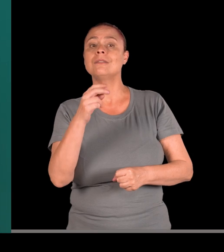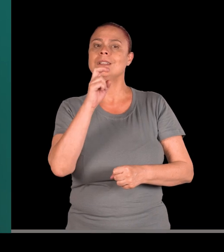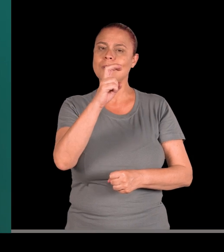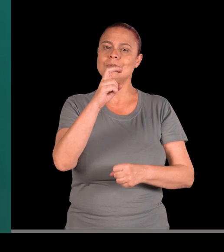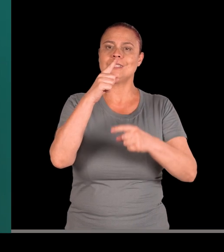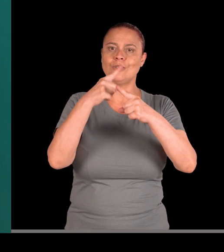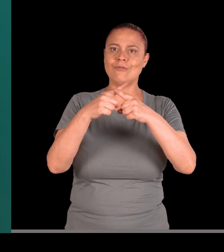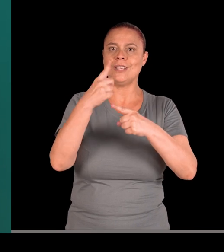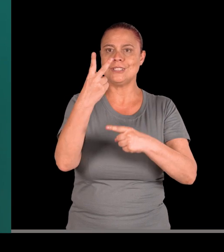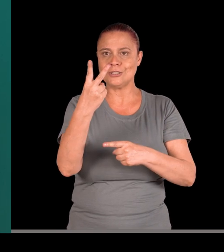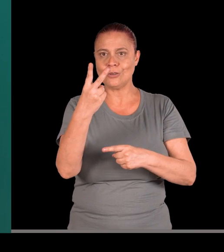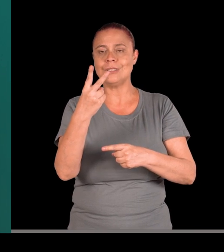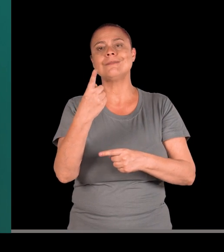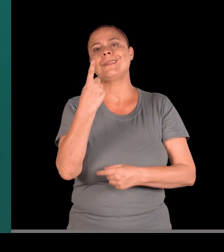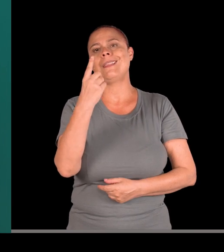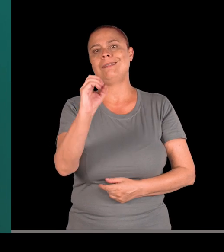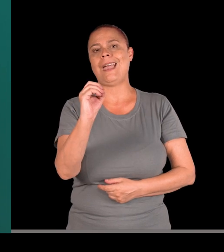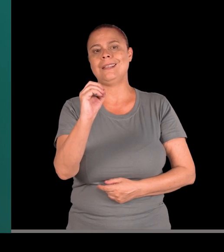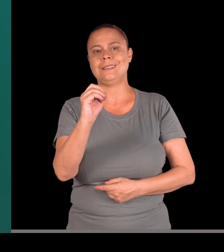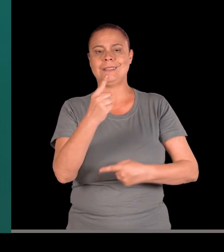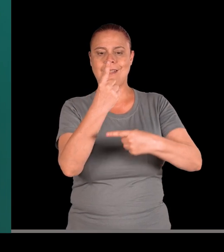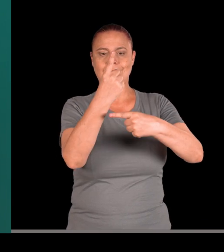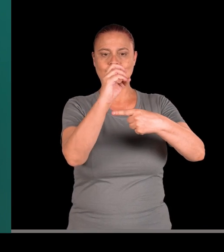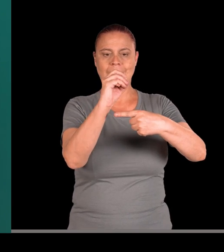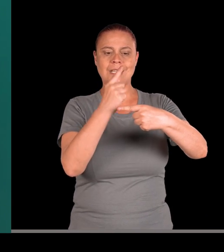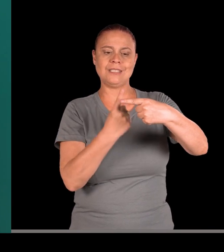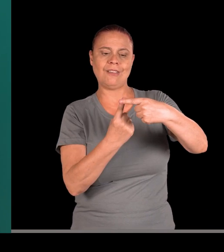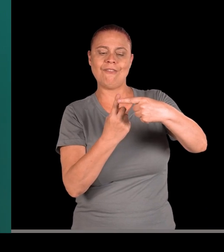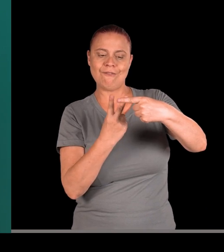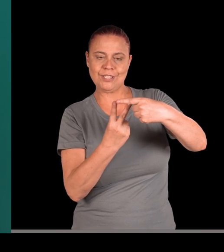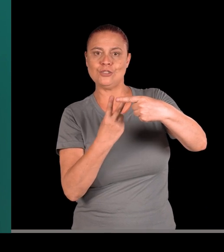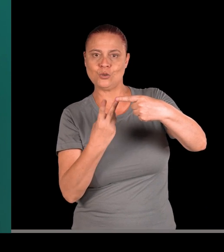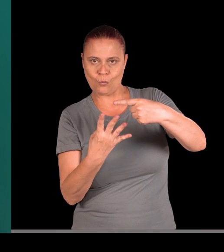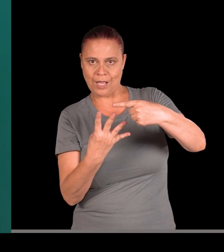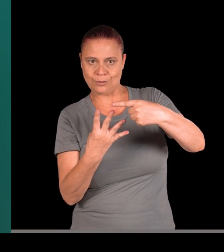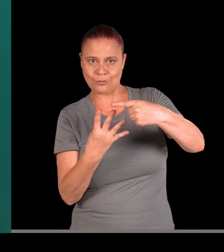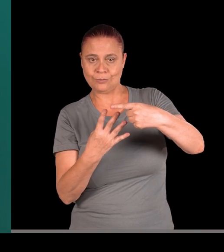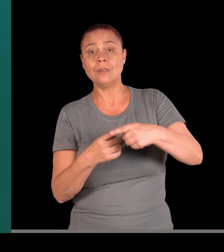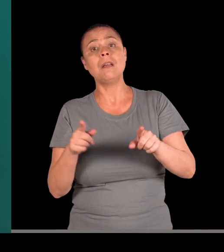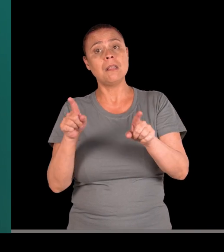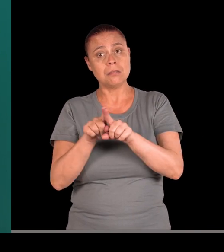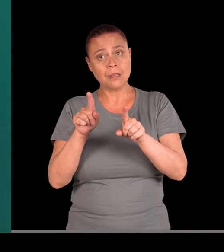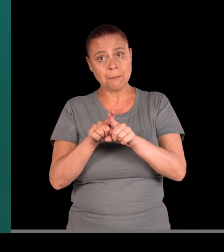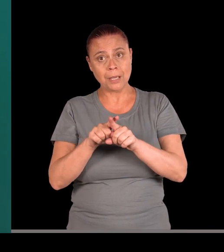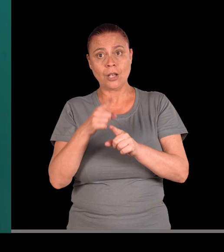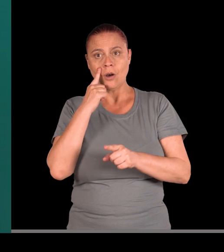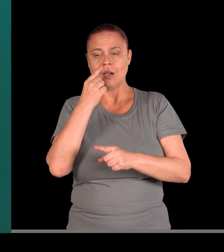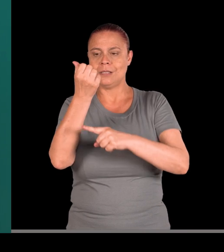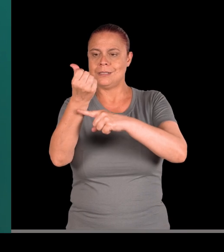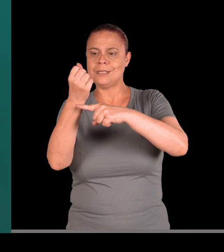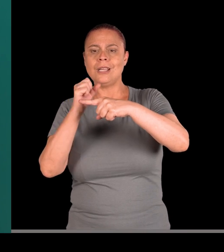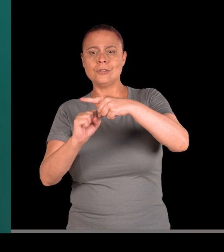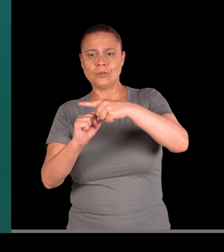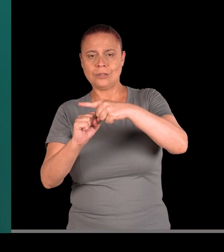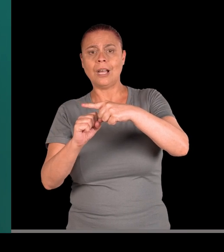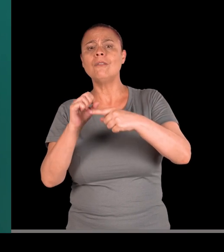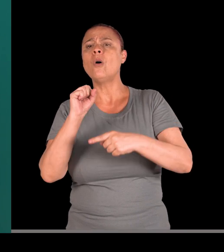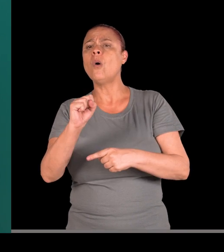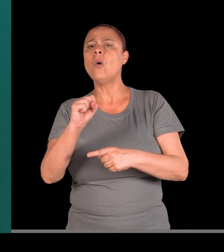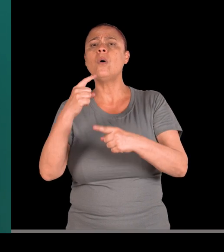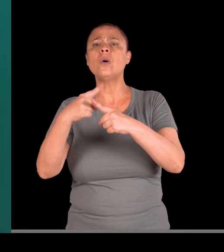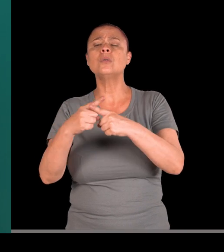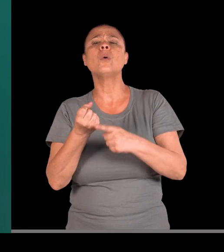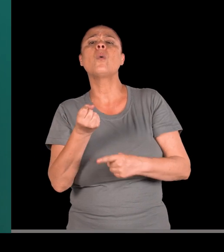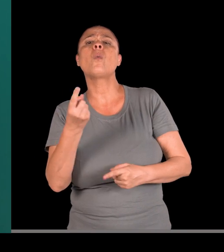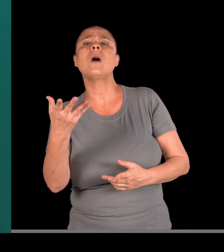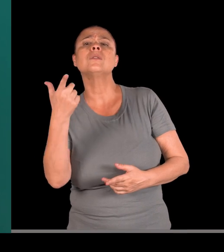o 5 também. 5 vezes 2, 10. Da mesma maneira aqui. 8 eu multiplico por quanto para